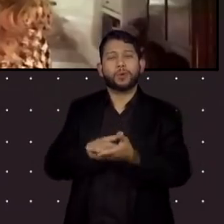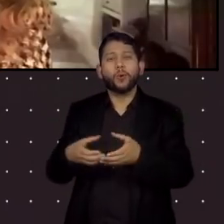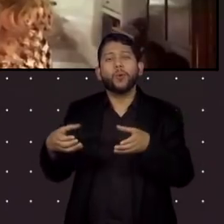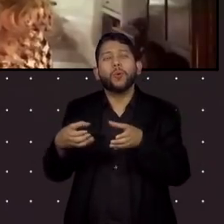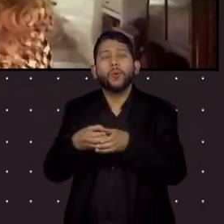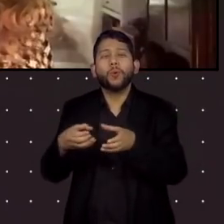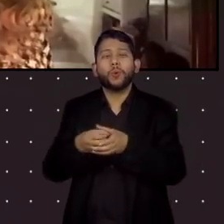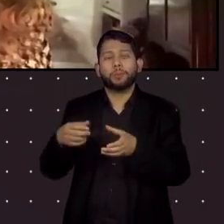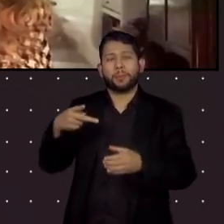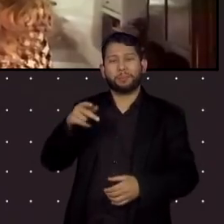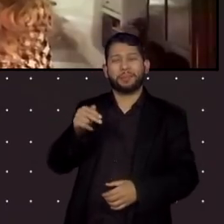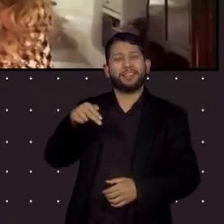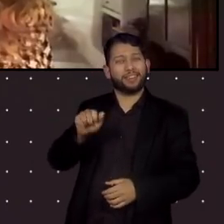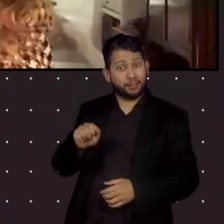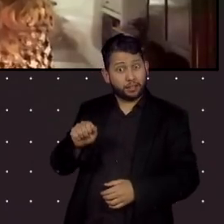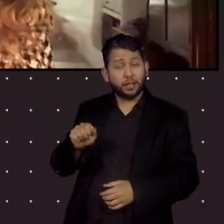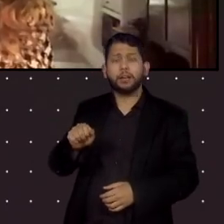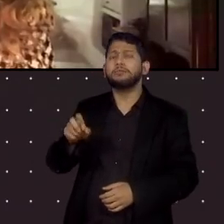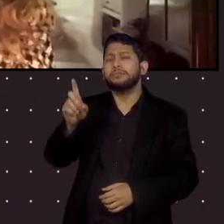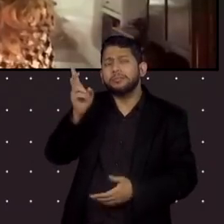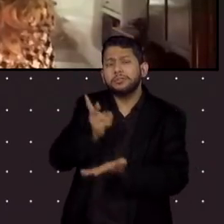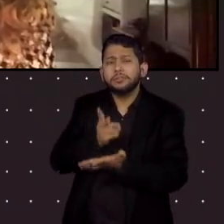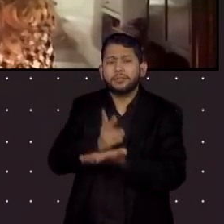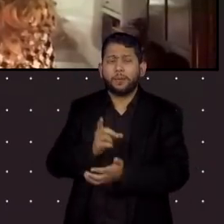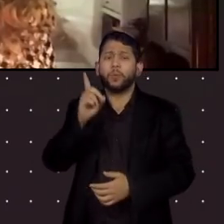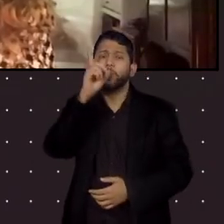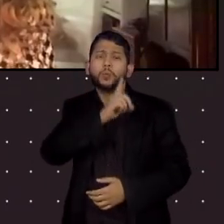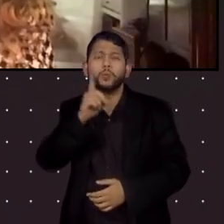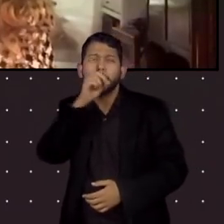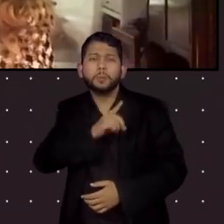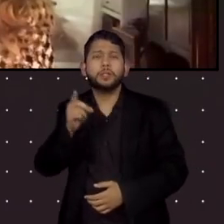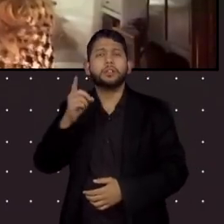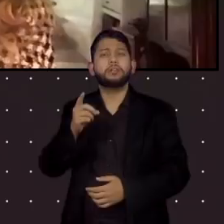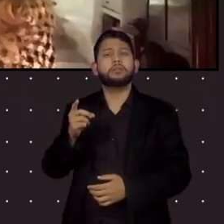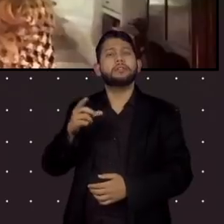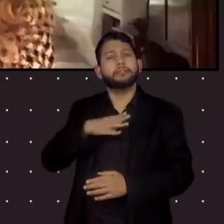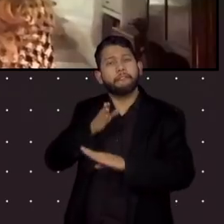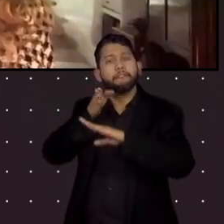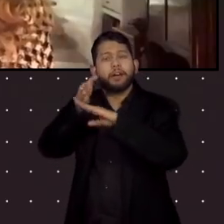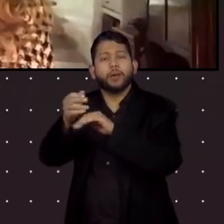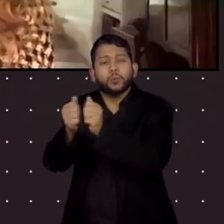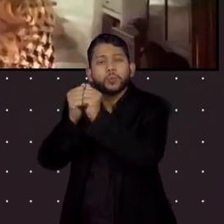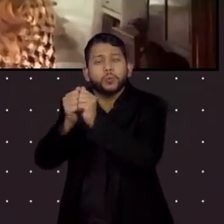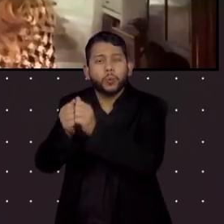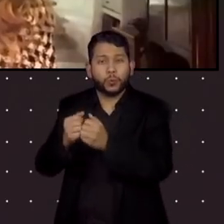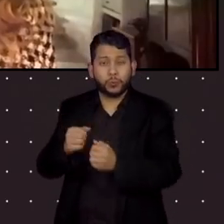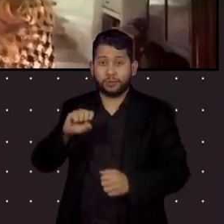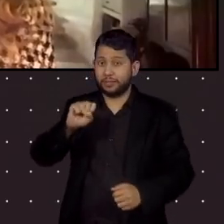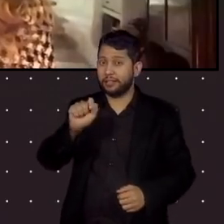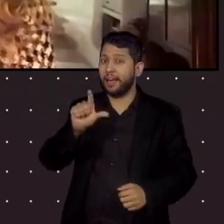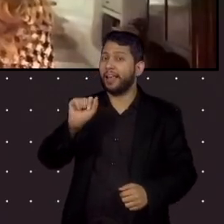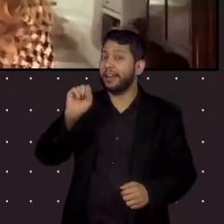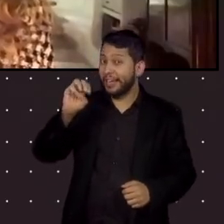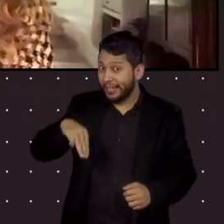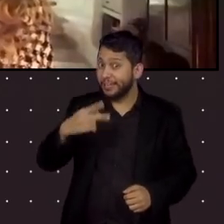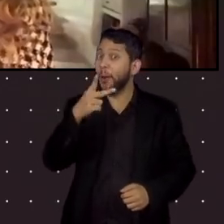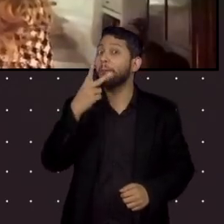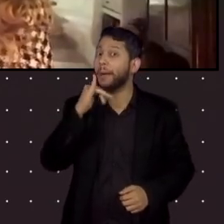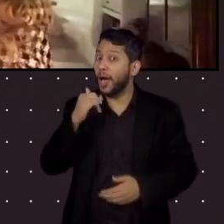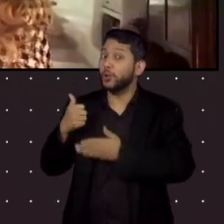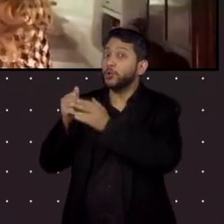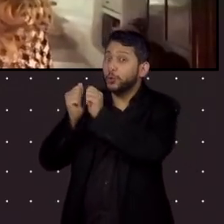Brás de Pina, todos os domingos lá no Centro Recreativo, seu Valdomiro, né? Seu Salim, seu pai que te